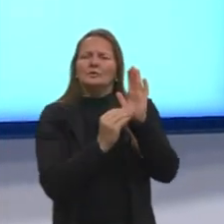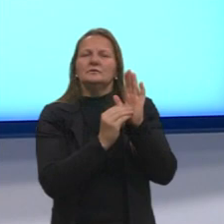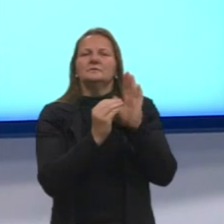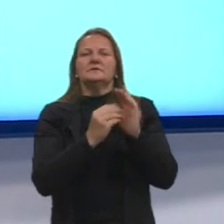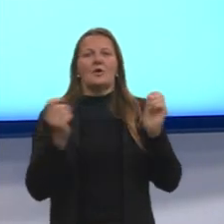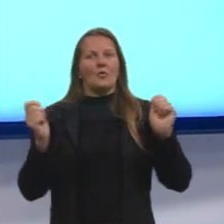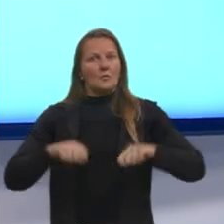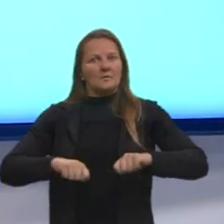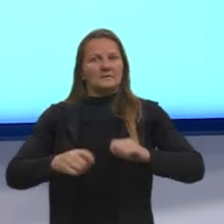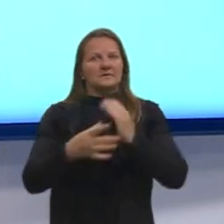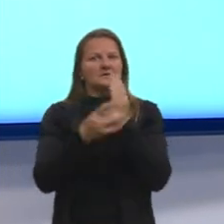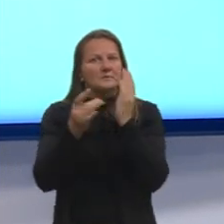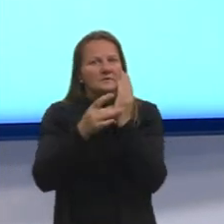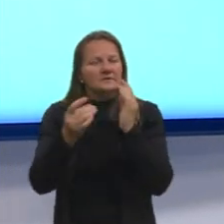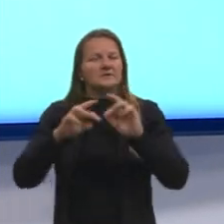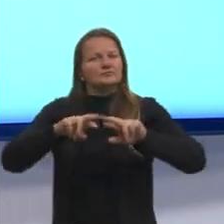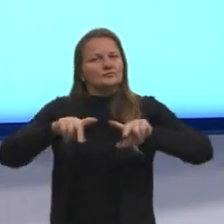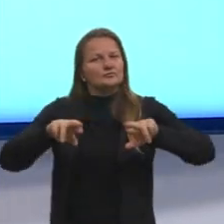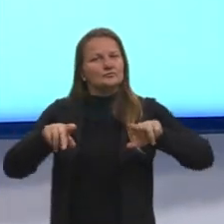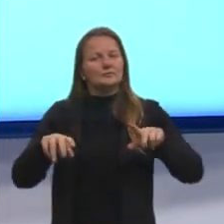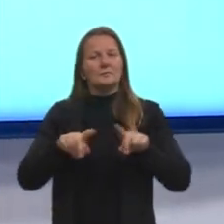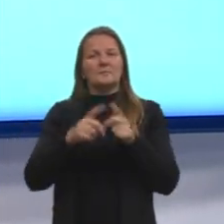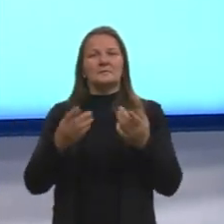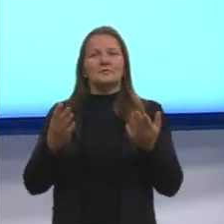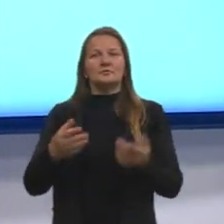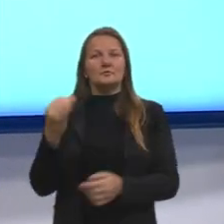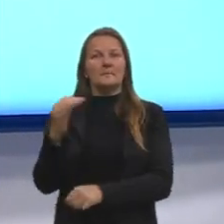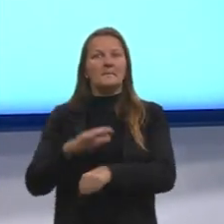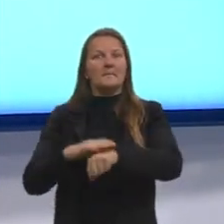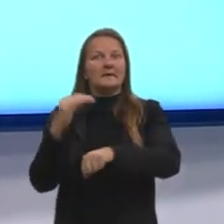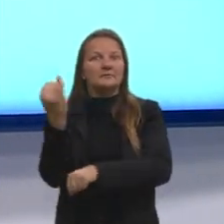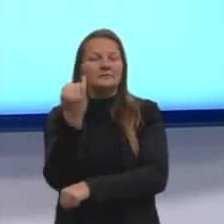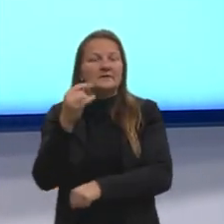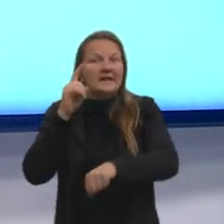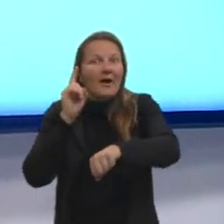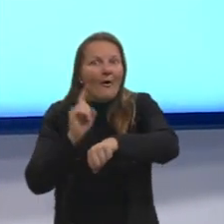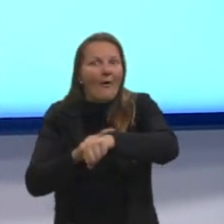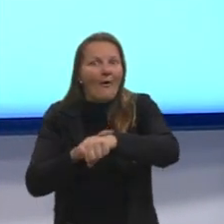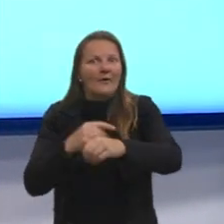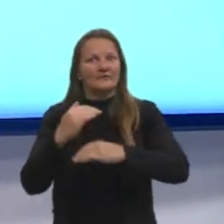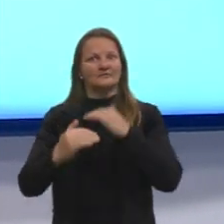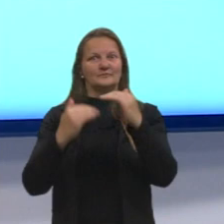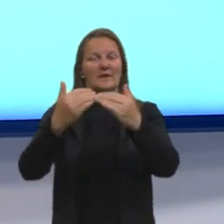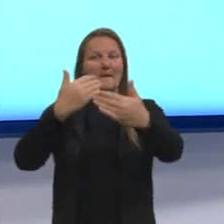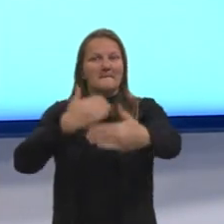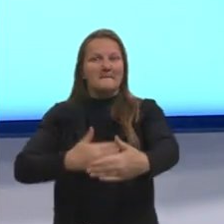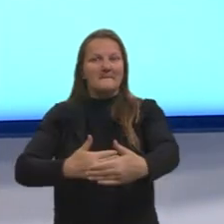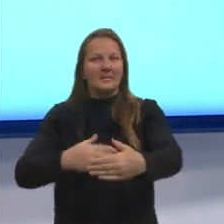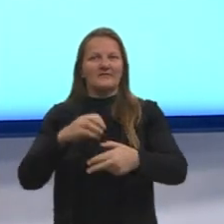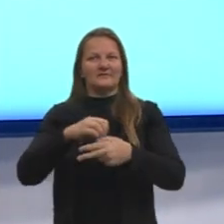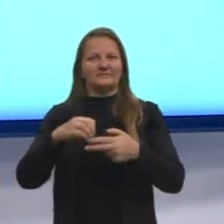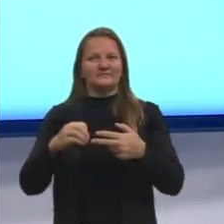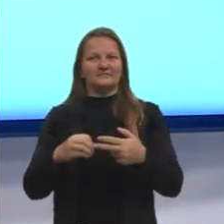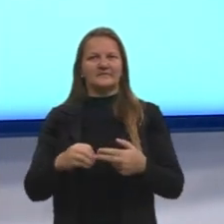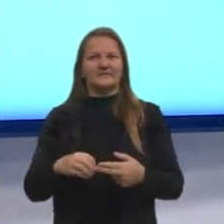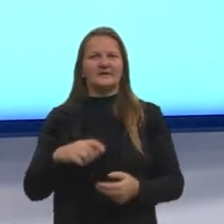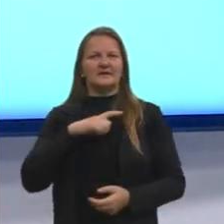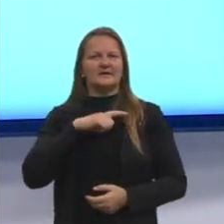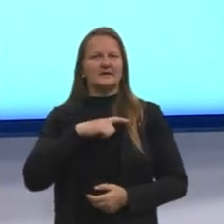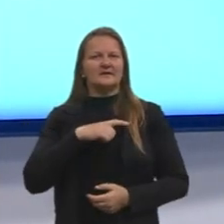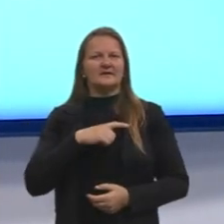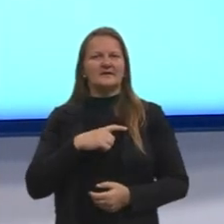as competências e habilidades mas o que que eu mais importante para a gente desenvolver a prova do Enem é ter né